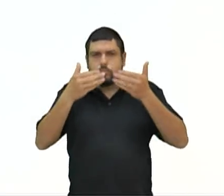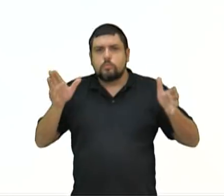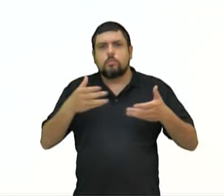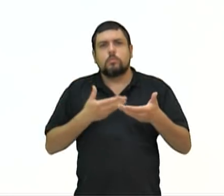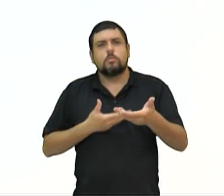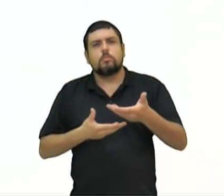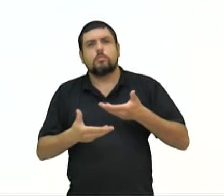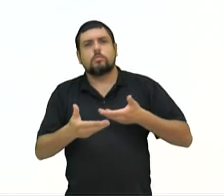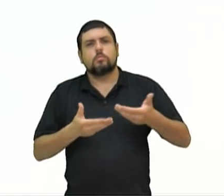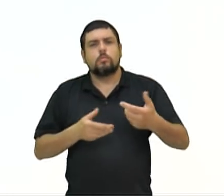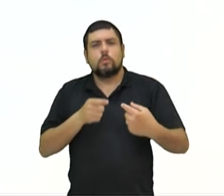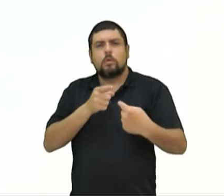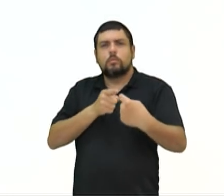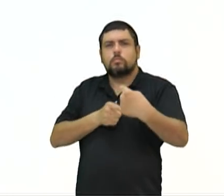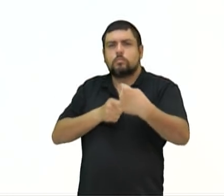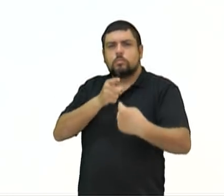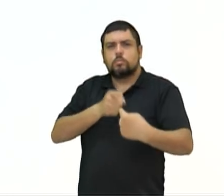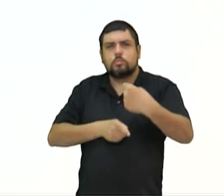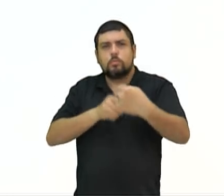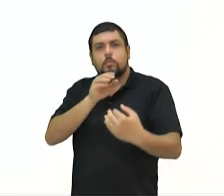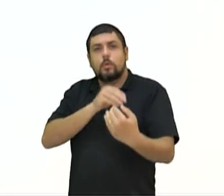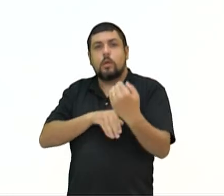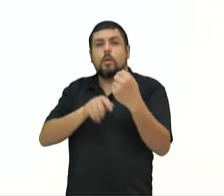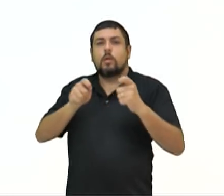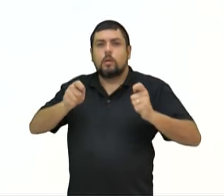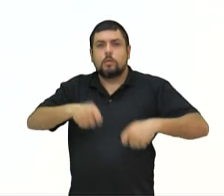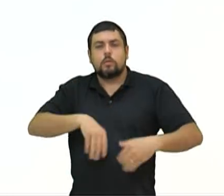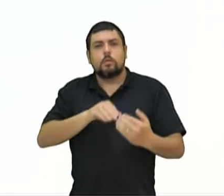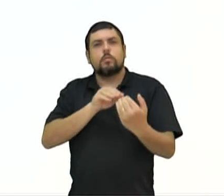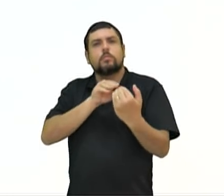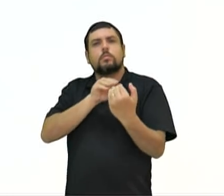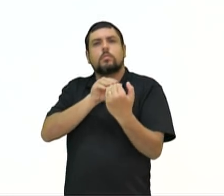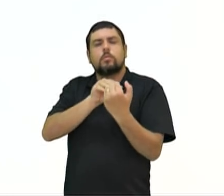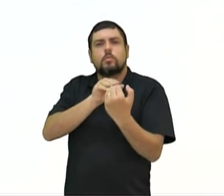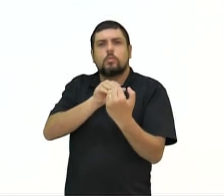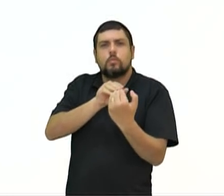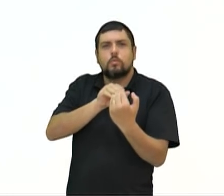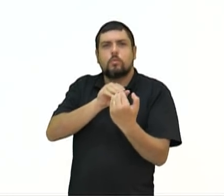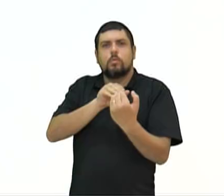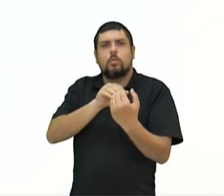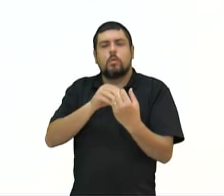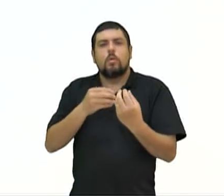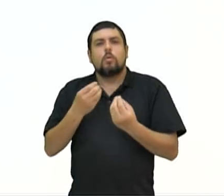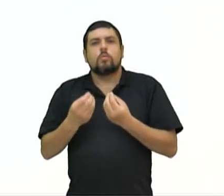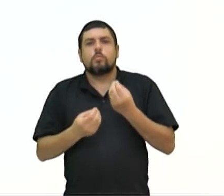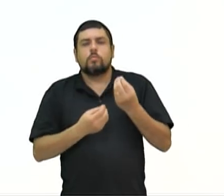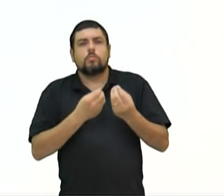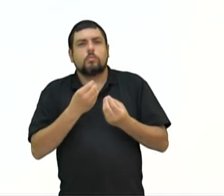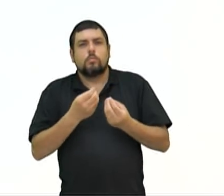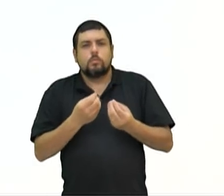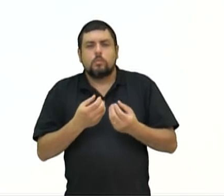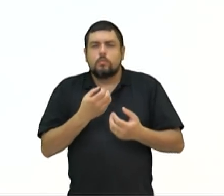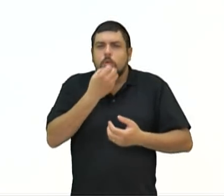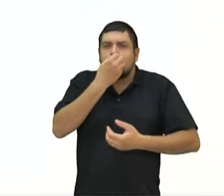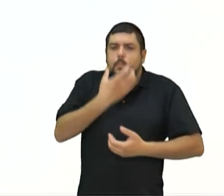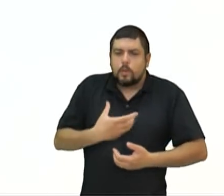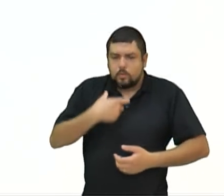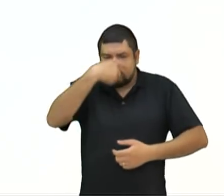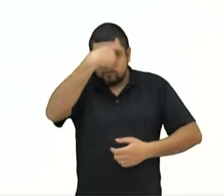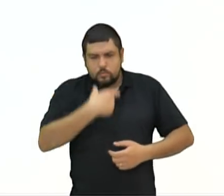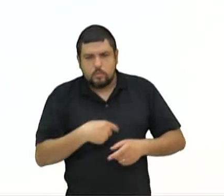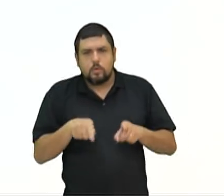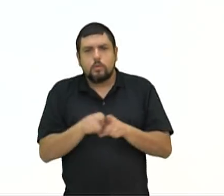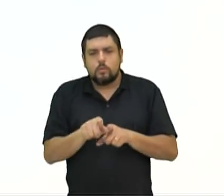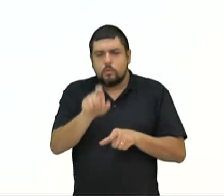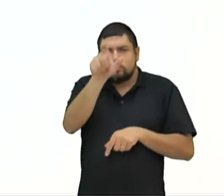que cheguemos a uma coexistência possível para além da beligerância que se instaura entre nós. Então, aqui